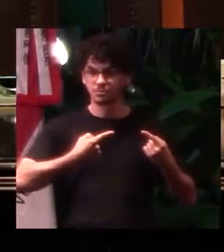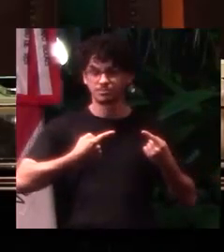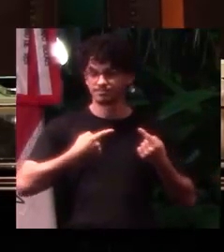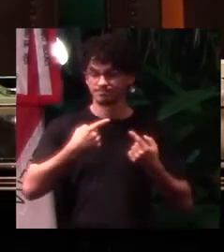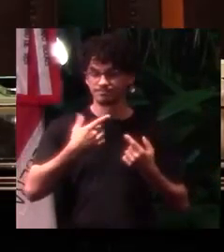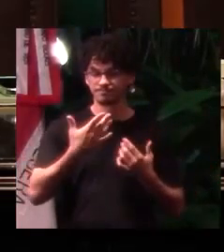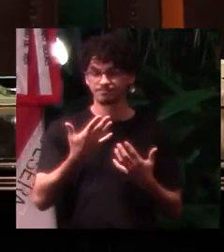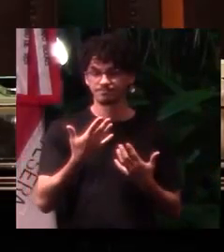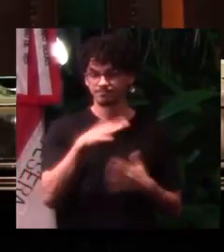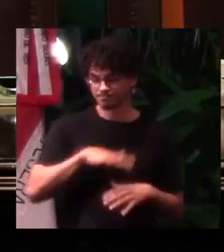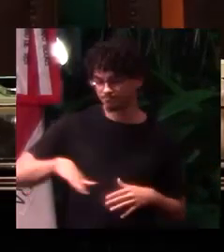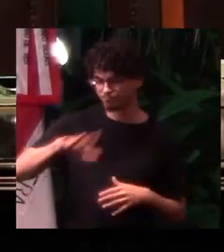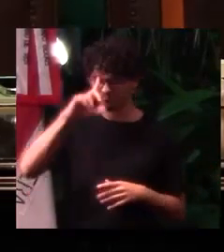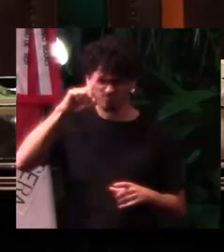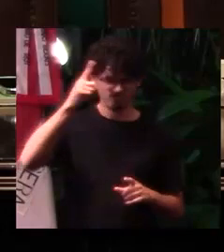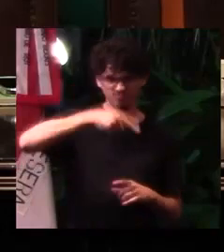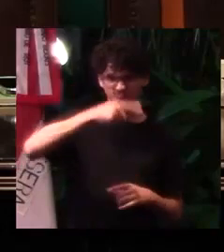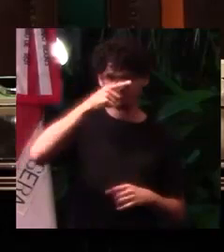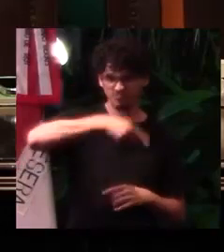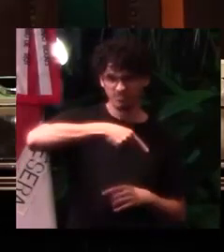a um tribunal tirânico,